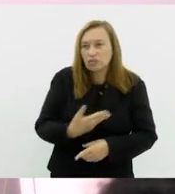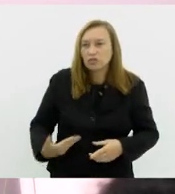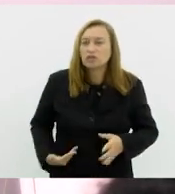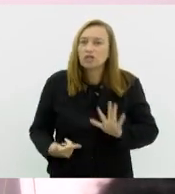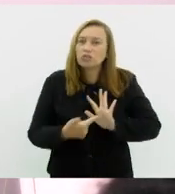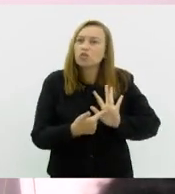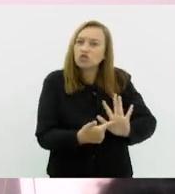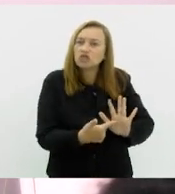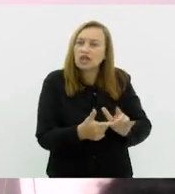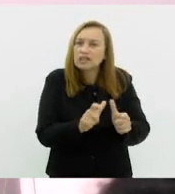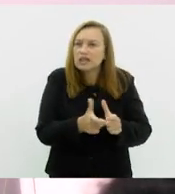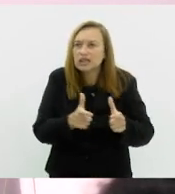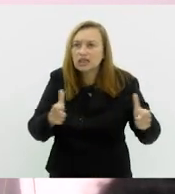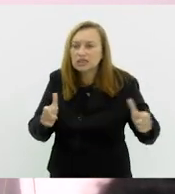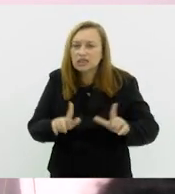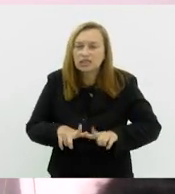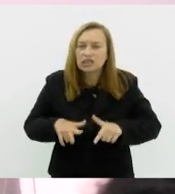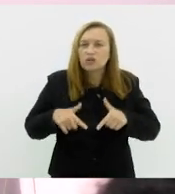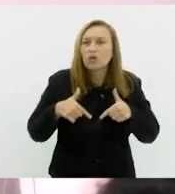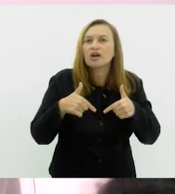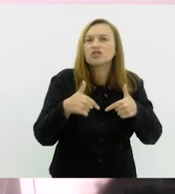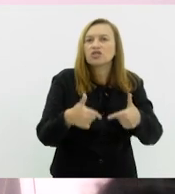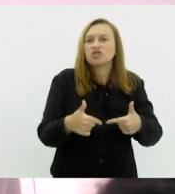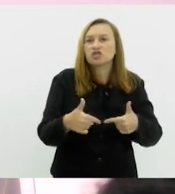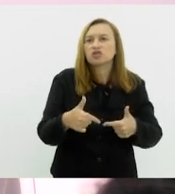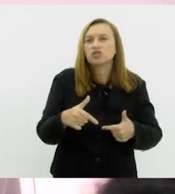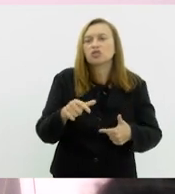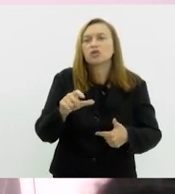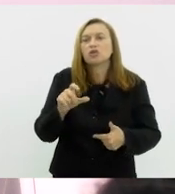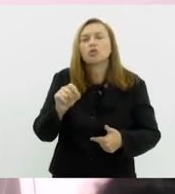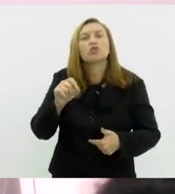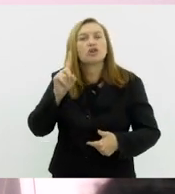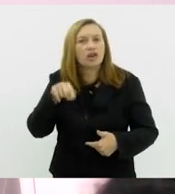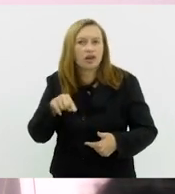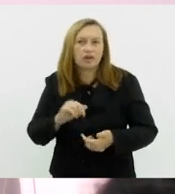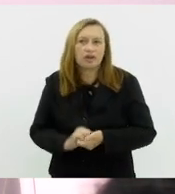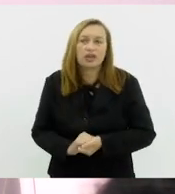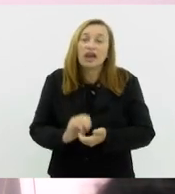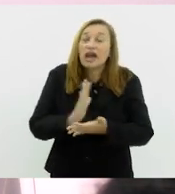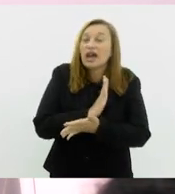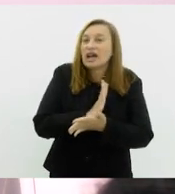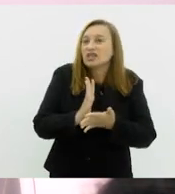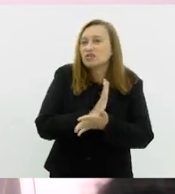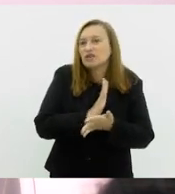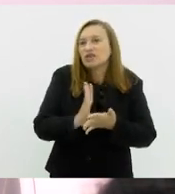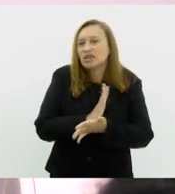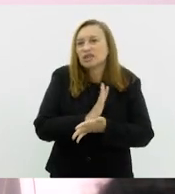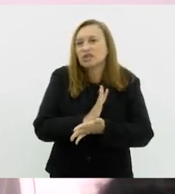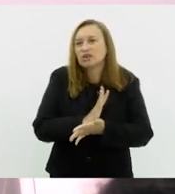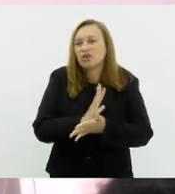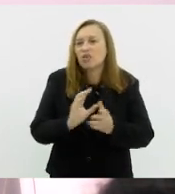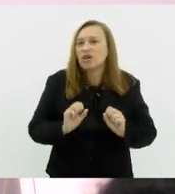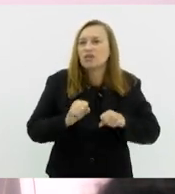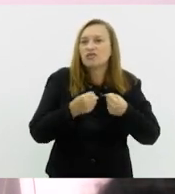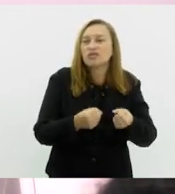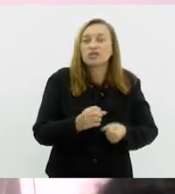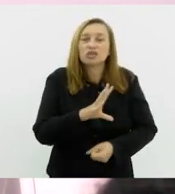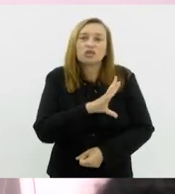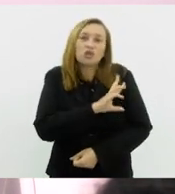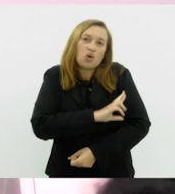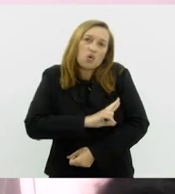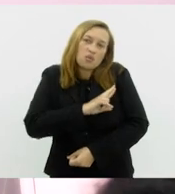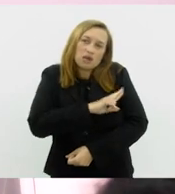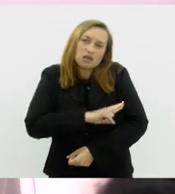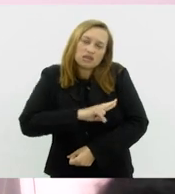cidadania, essa dimensão do agir, essa dimensão do que é ganhar escala. E, muitas vezes, há um reforço de romantização,